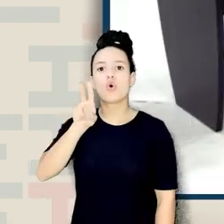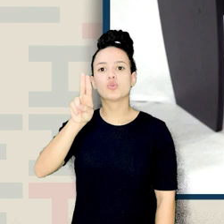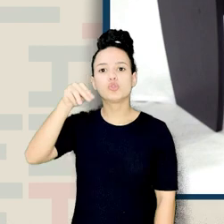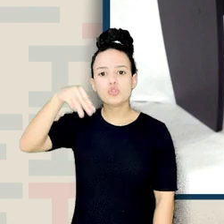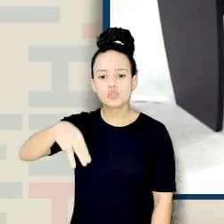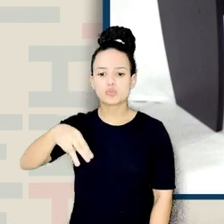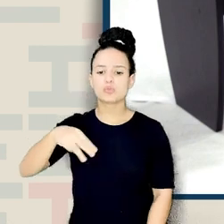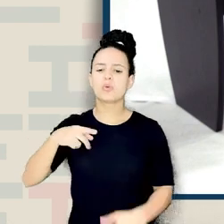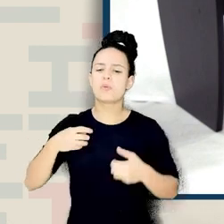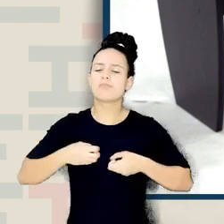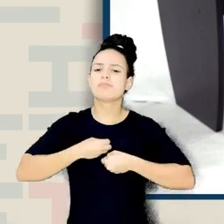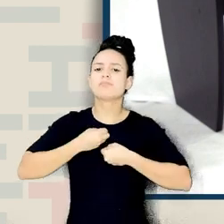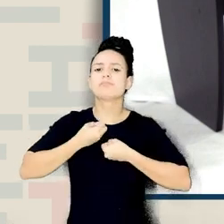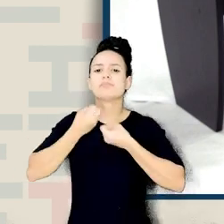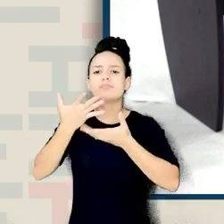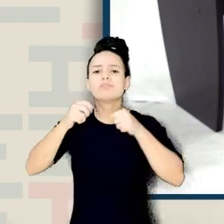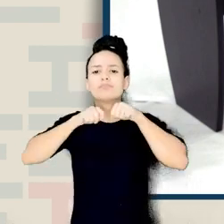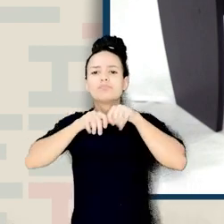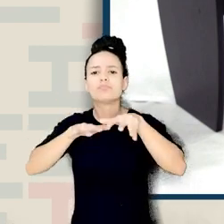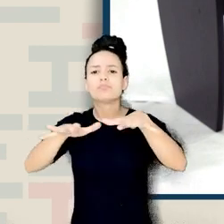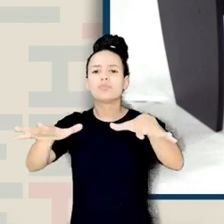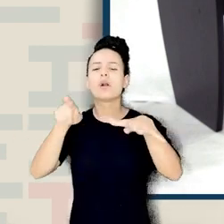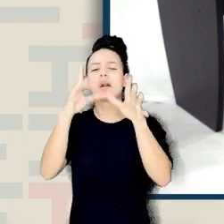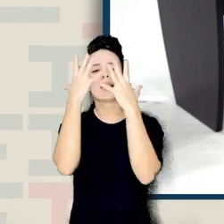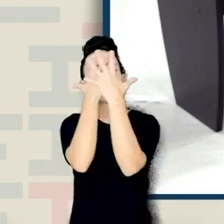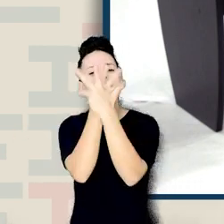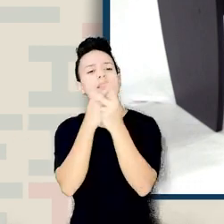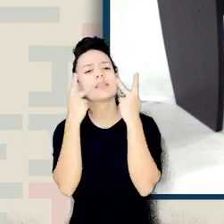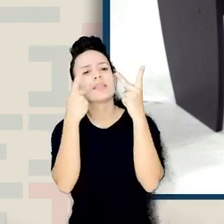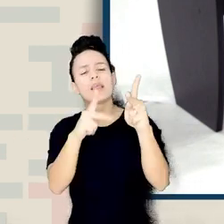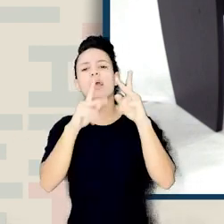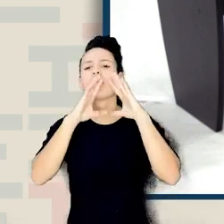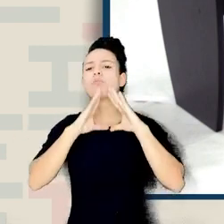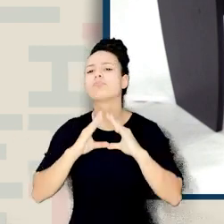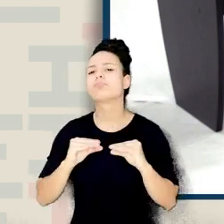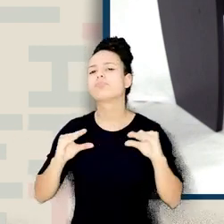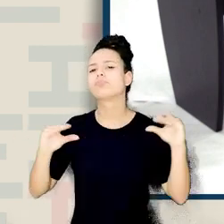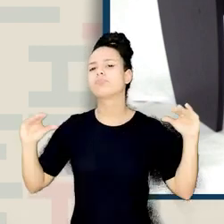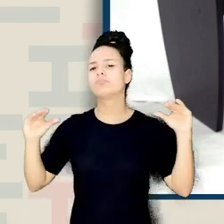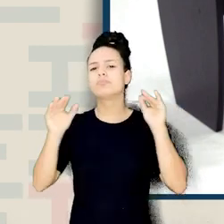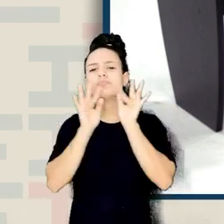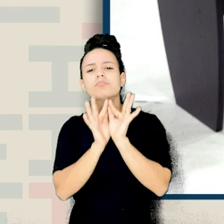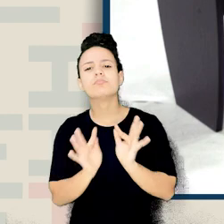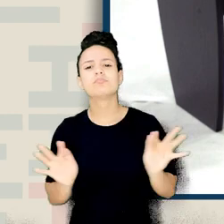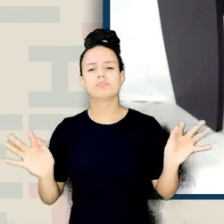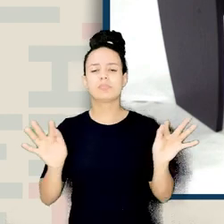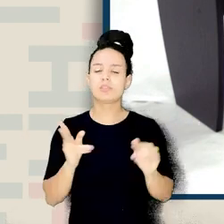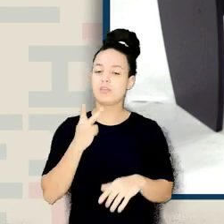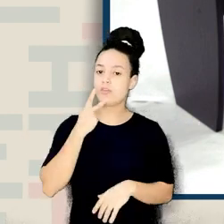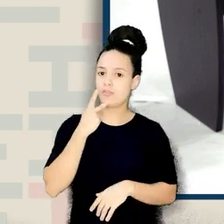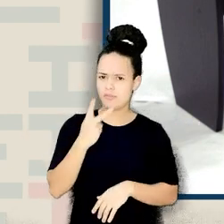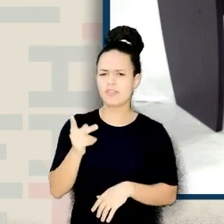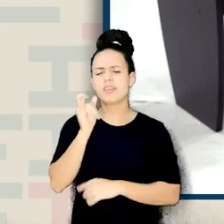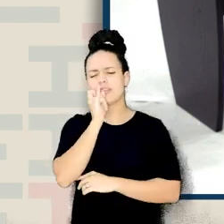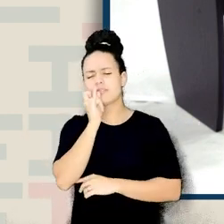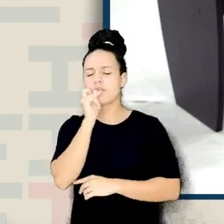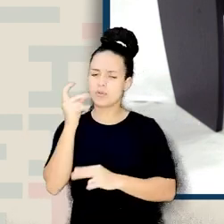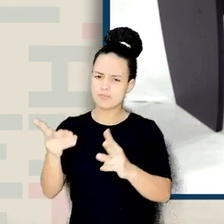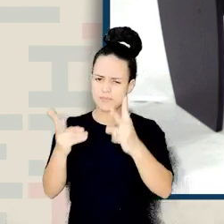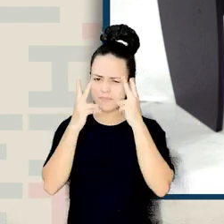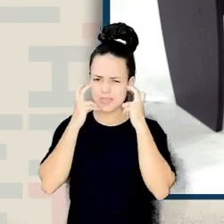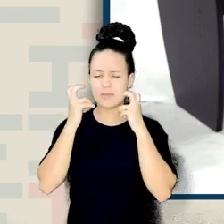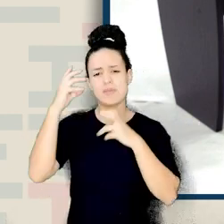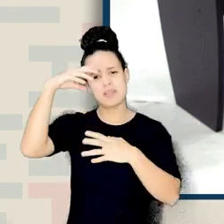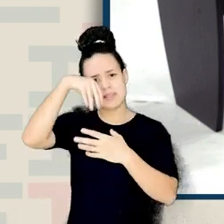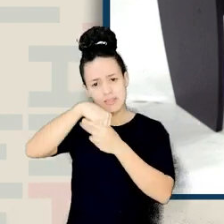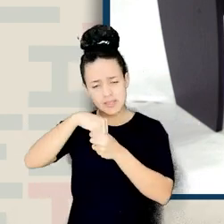sua delicadeza e a sua suavidade. Eu estou falando esse exemplo porque a gente vai começar a perceber que dentro